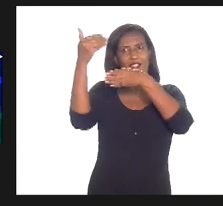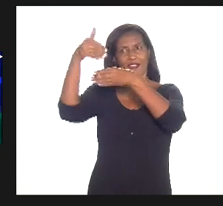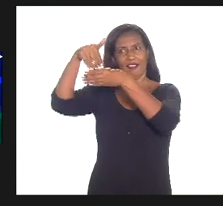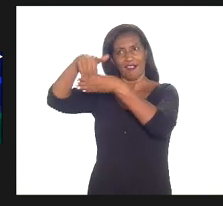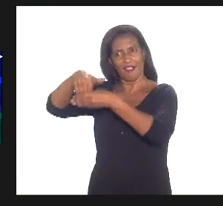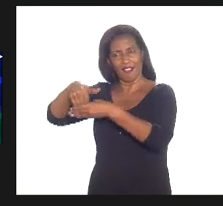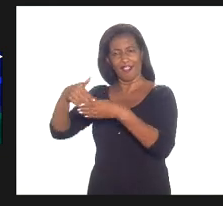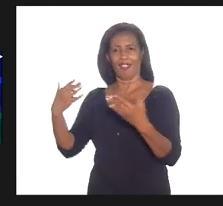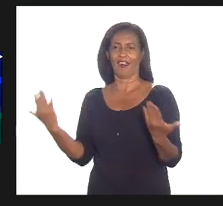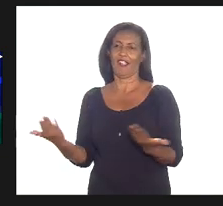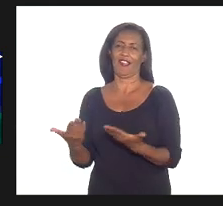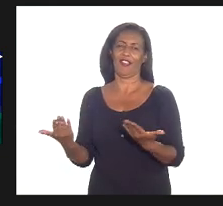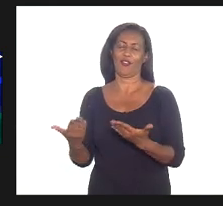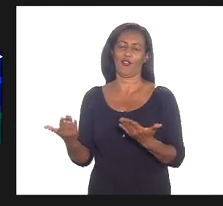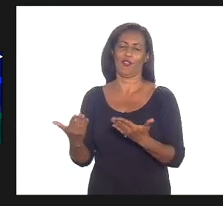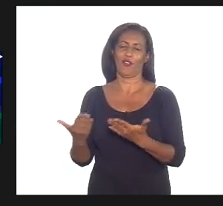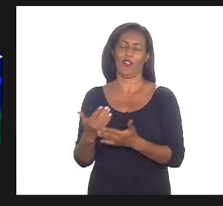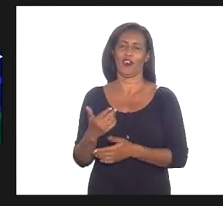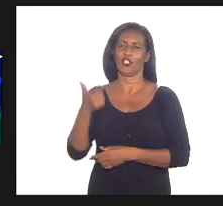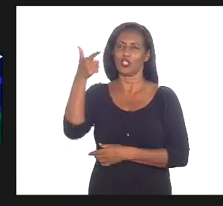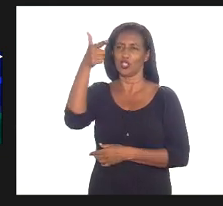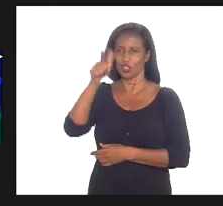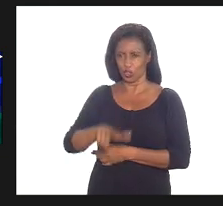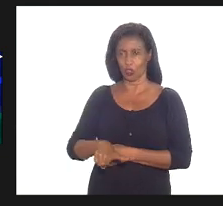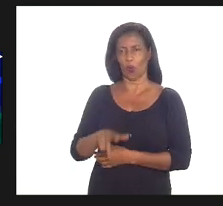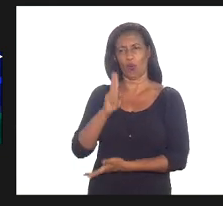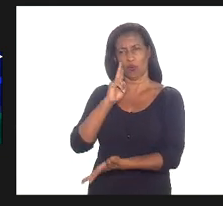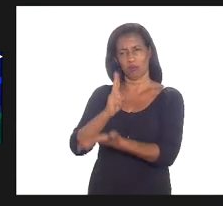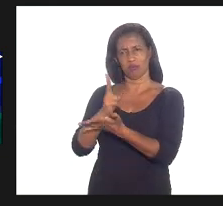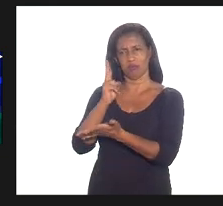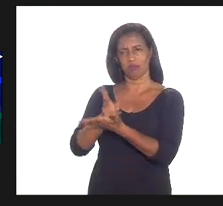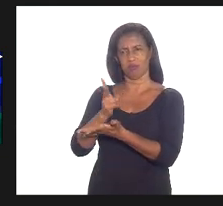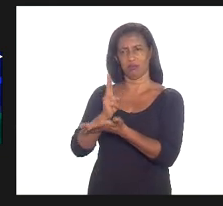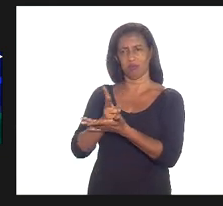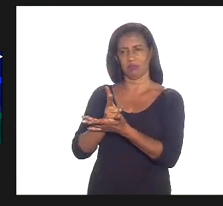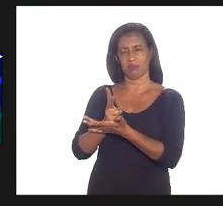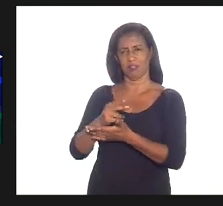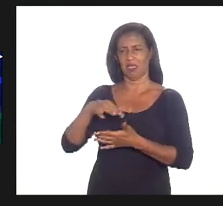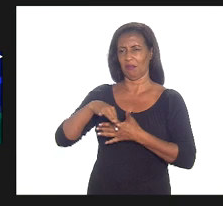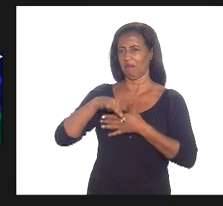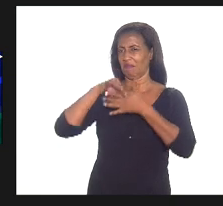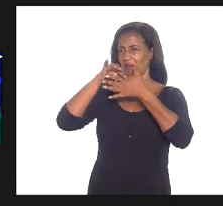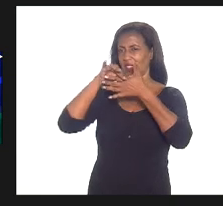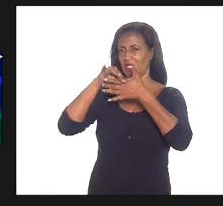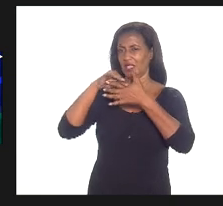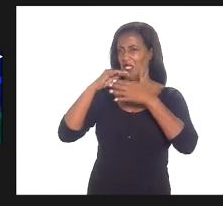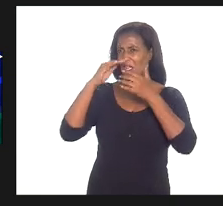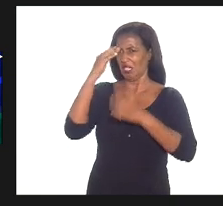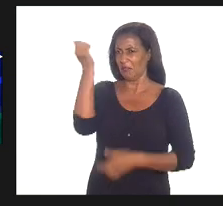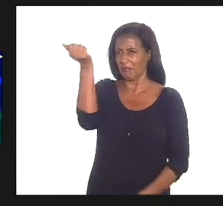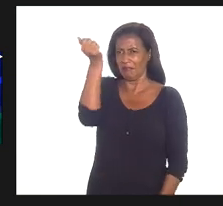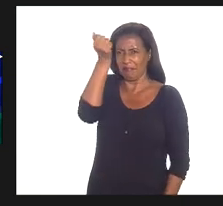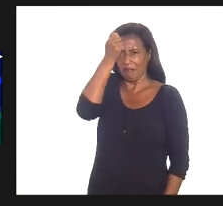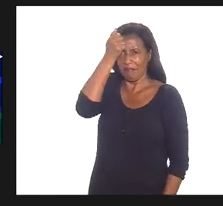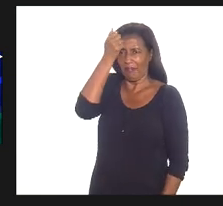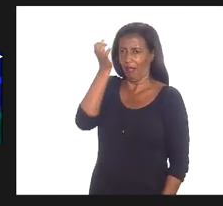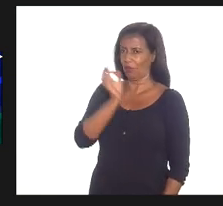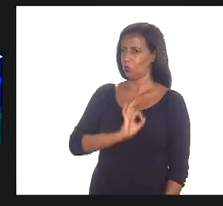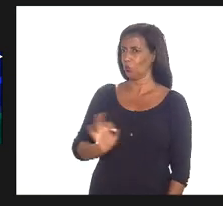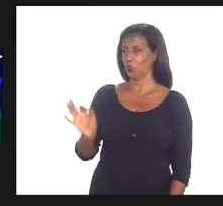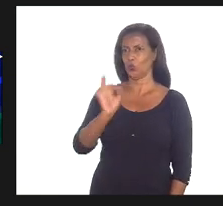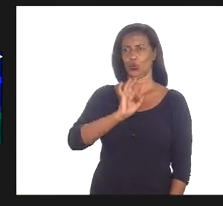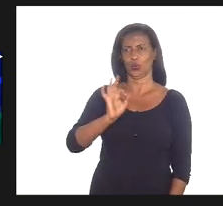agora esse ano na eleição mais uma vez pela mesa diretora e não me arrependo agora eu